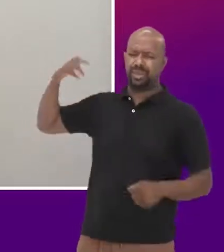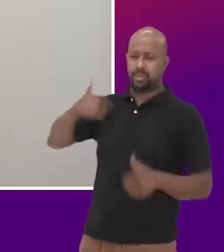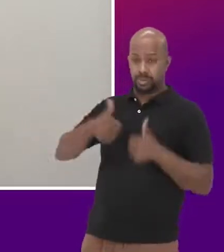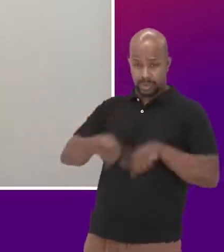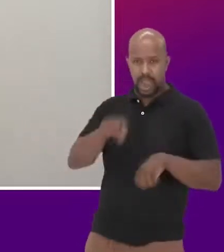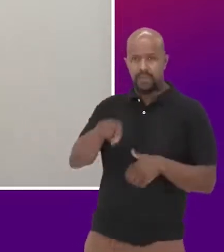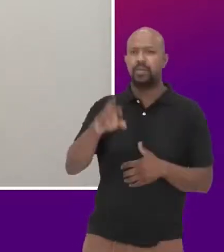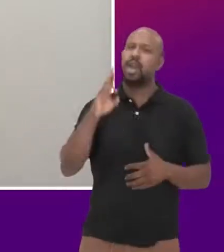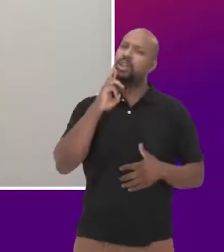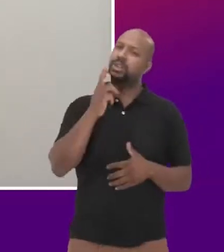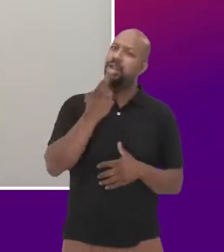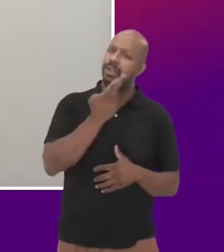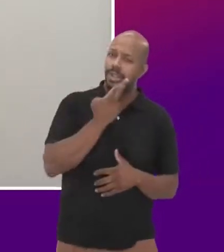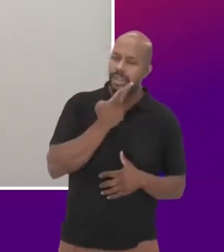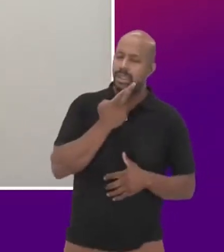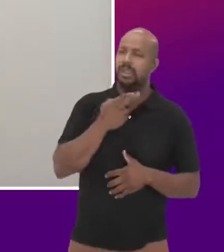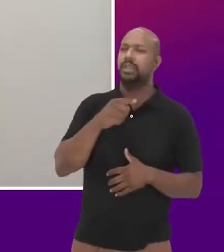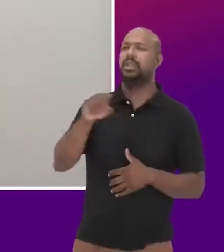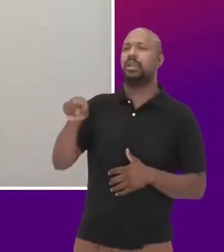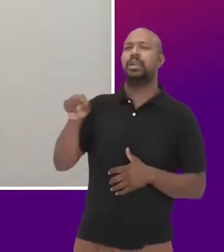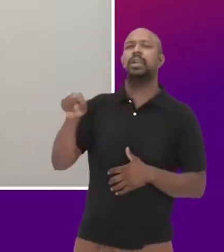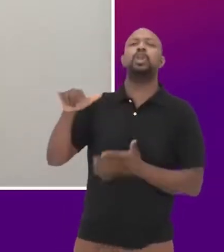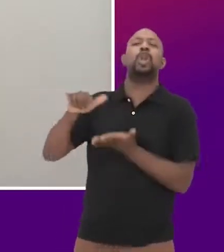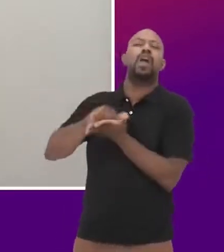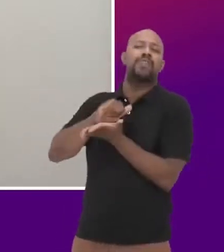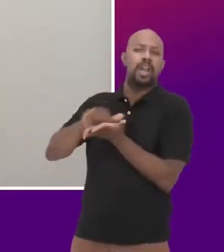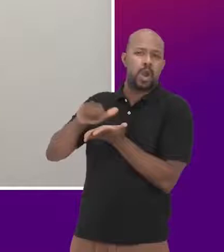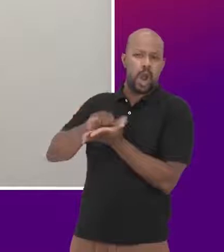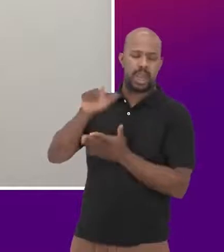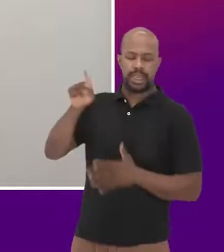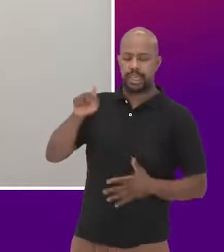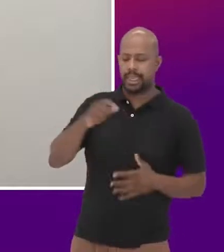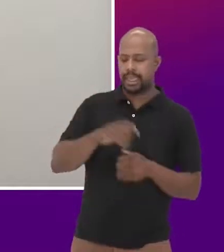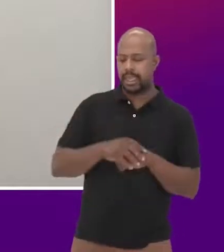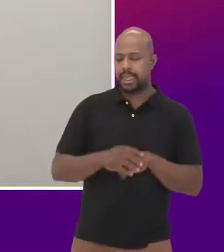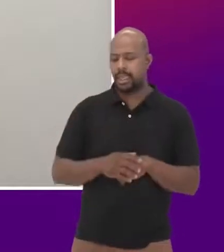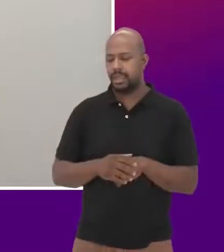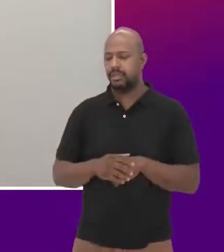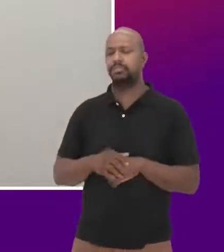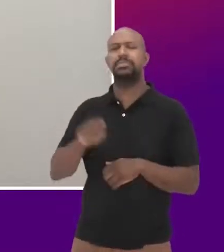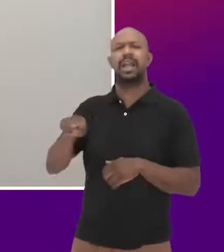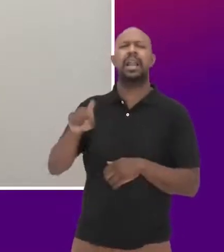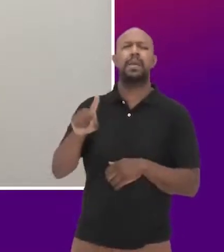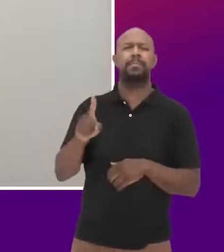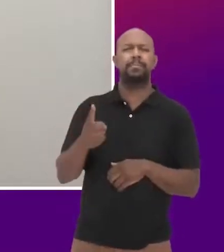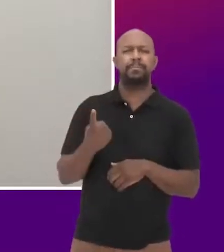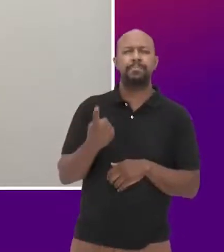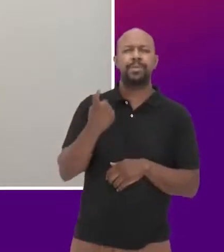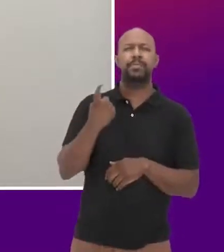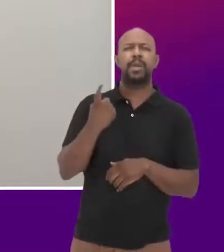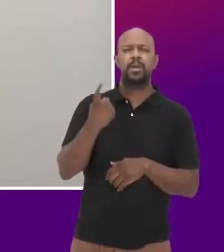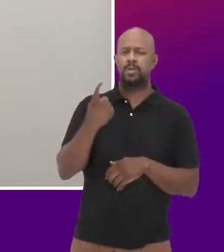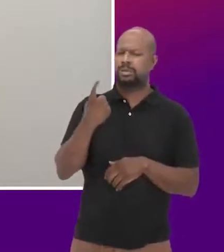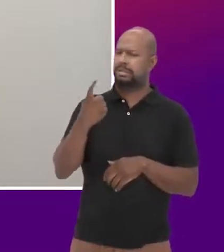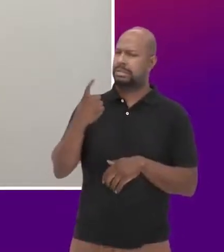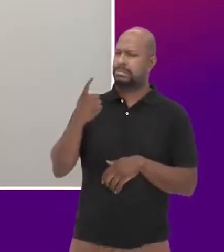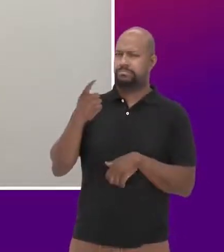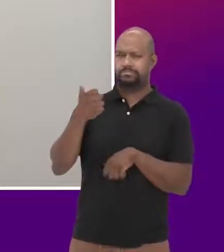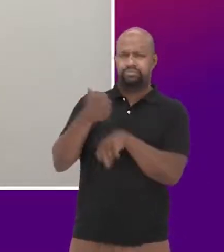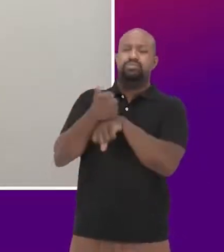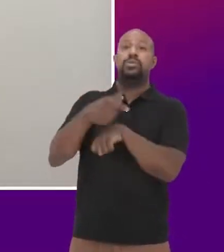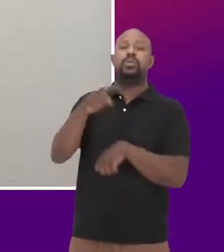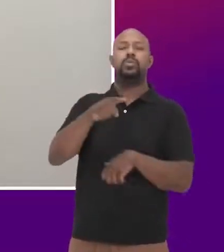no restaurante Cipriani, em Nova York, naquele primeiro auge